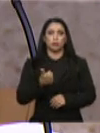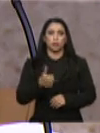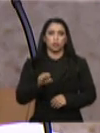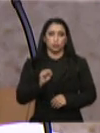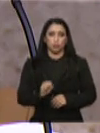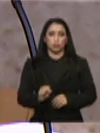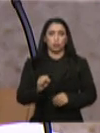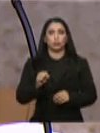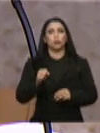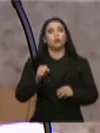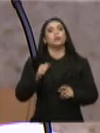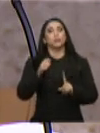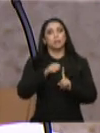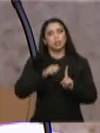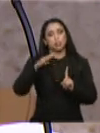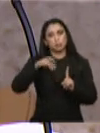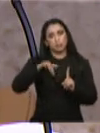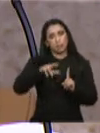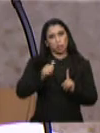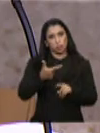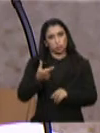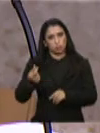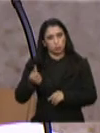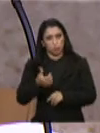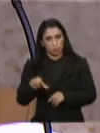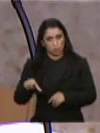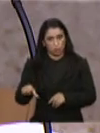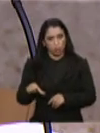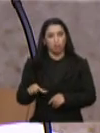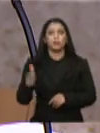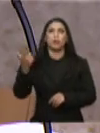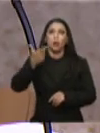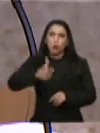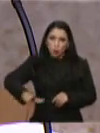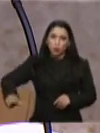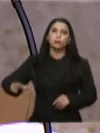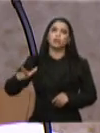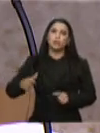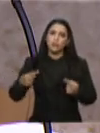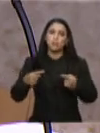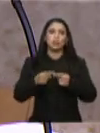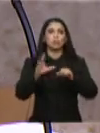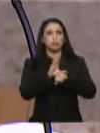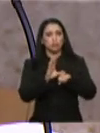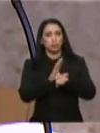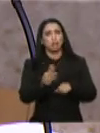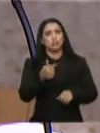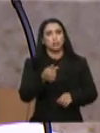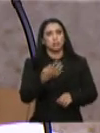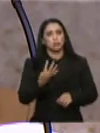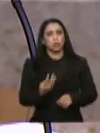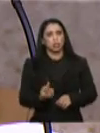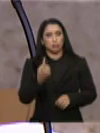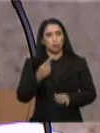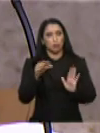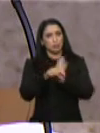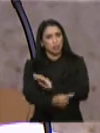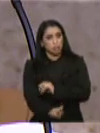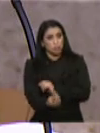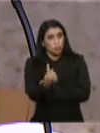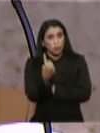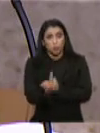publicação em março de 2019, foi reafirmada a constitucionalidade do artigo 741, parágrafo